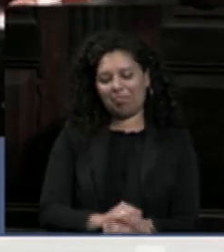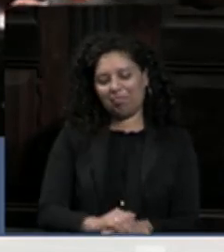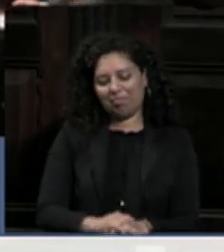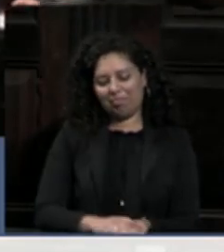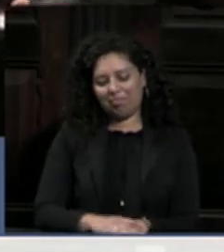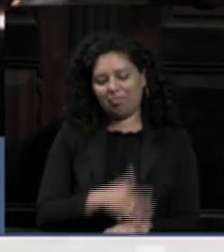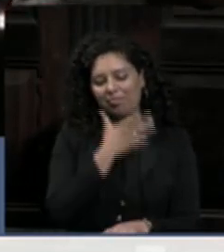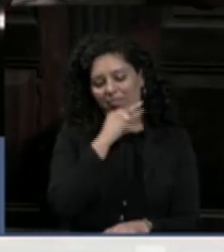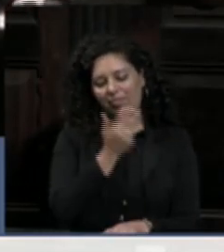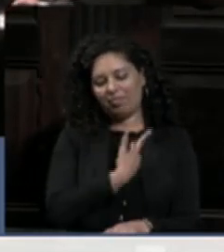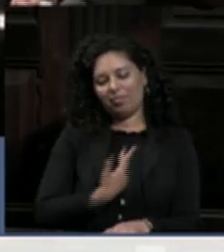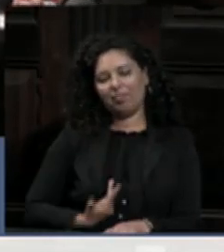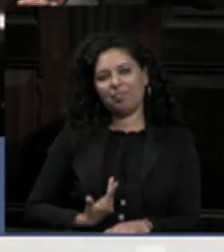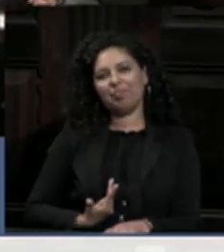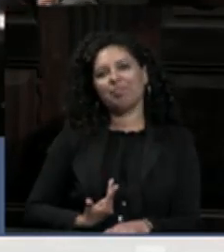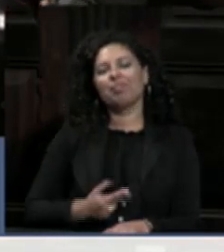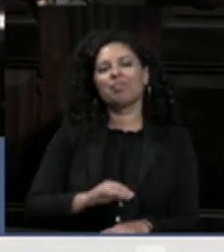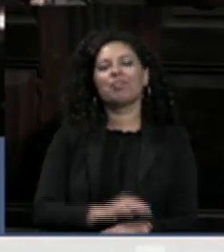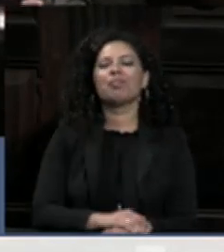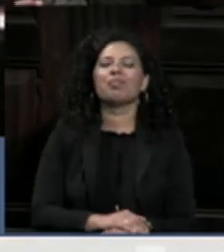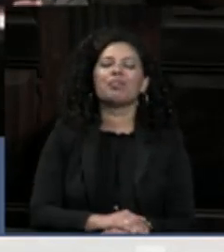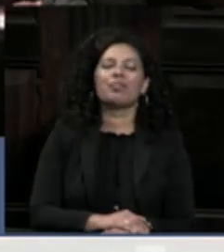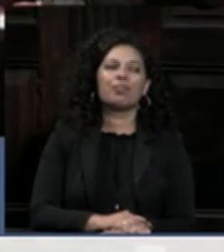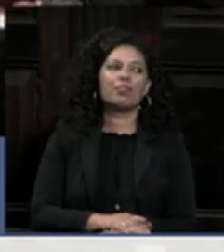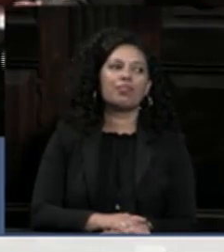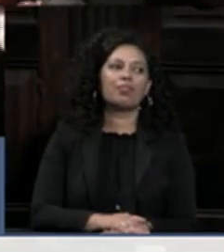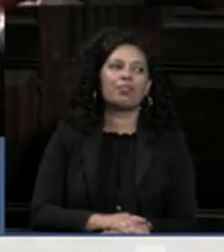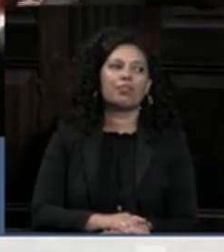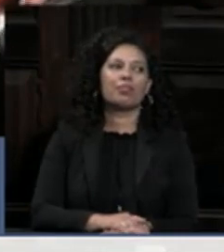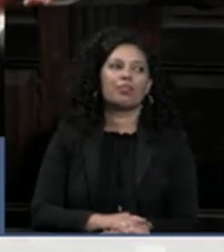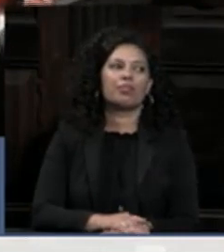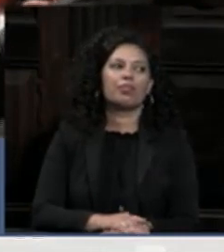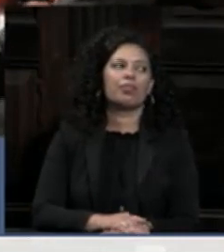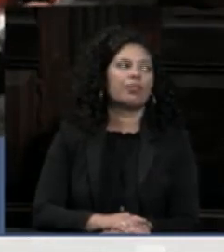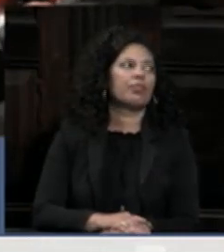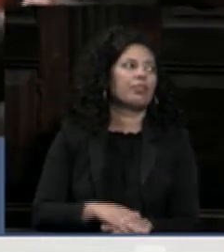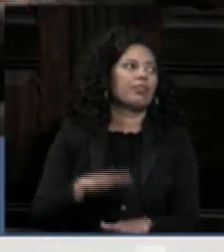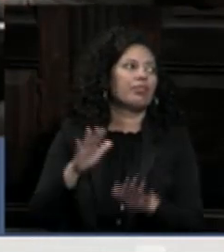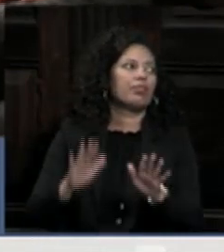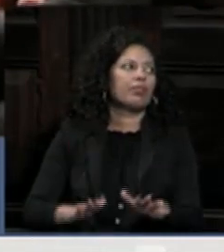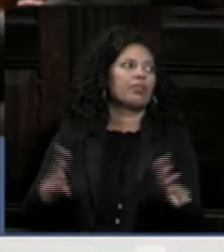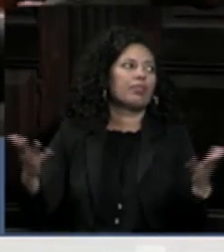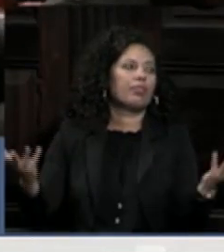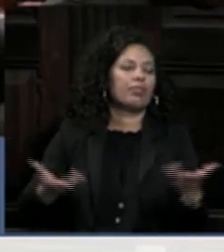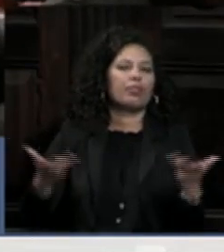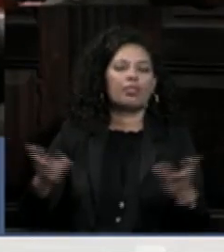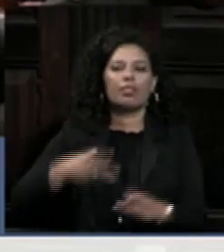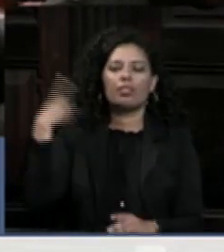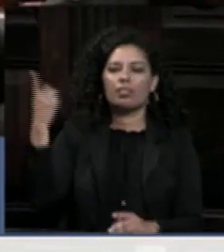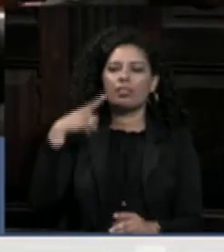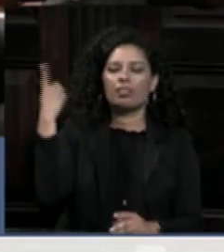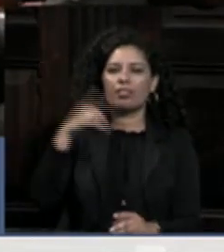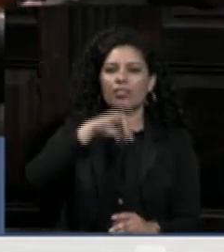senhor presidente em exercício deputado